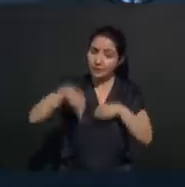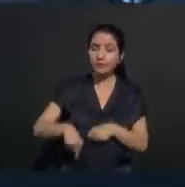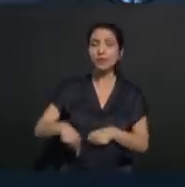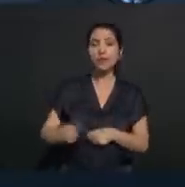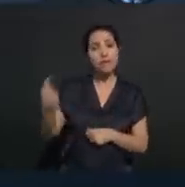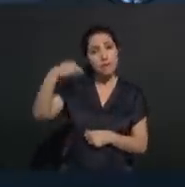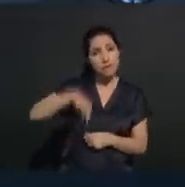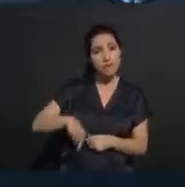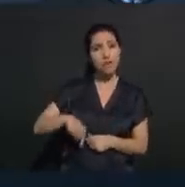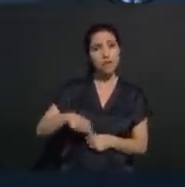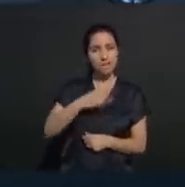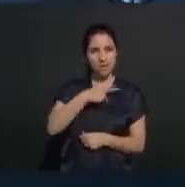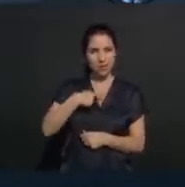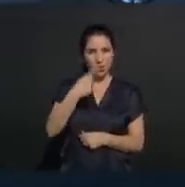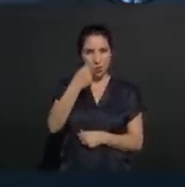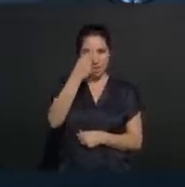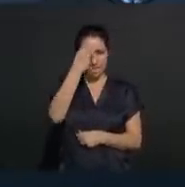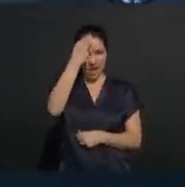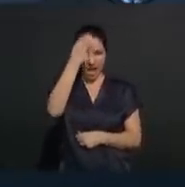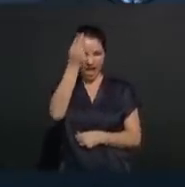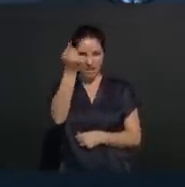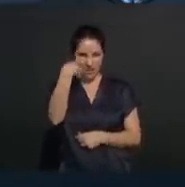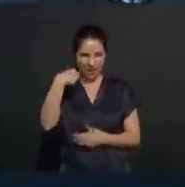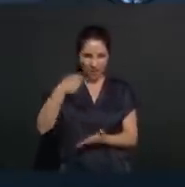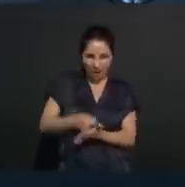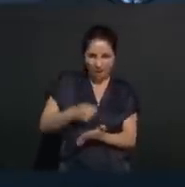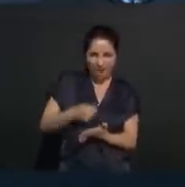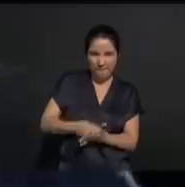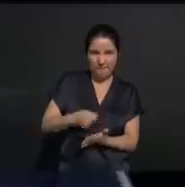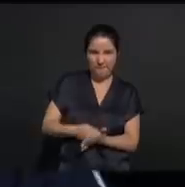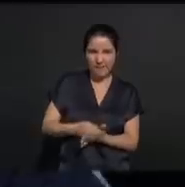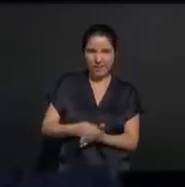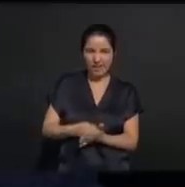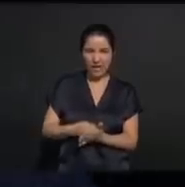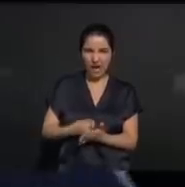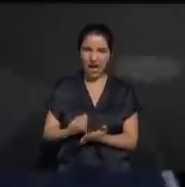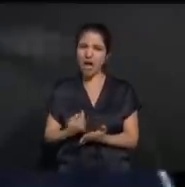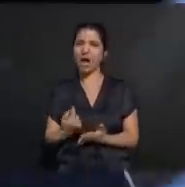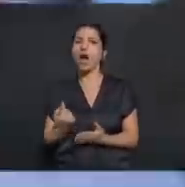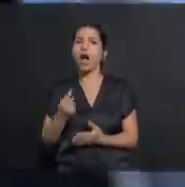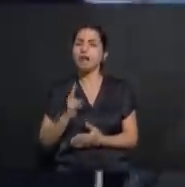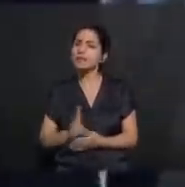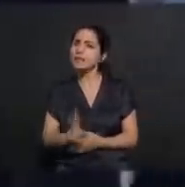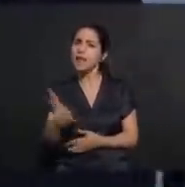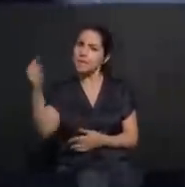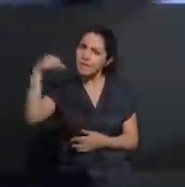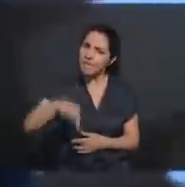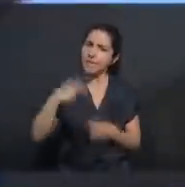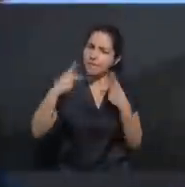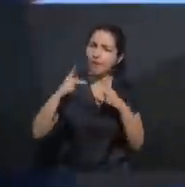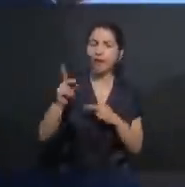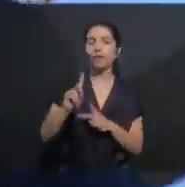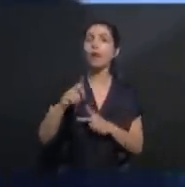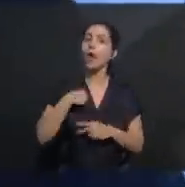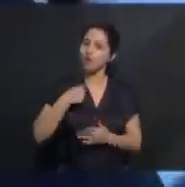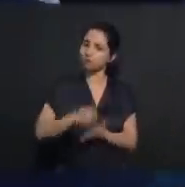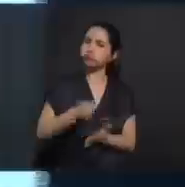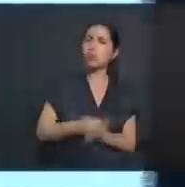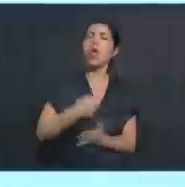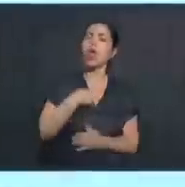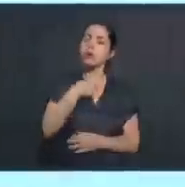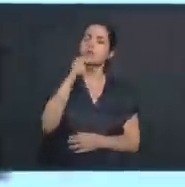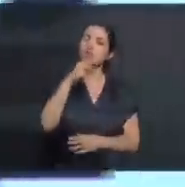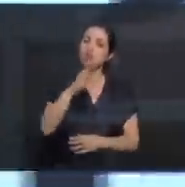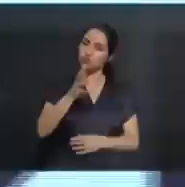acha que o pastor Márcio me manda fazer isso? Sou eu que me cobro. Sou eu que falo. Se eu sou o pastor dessa juventude,